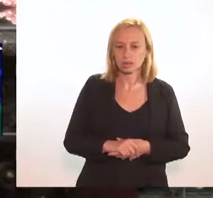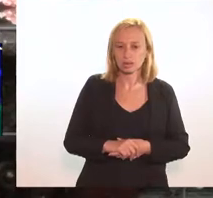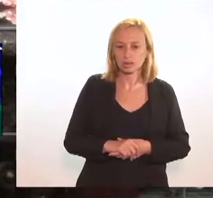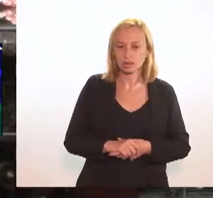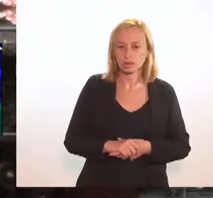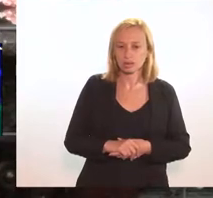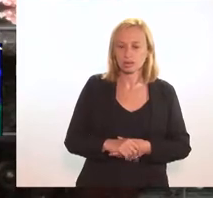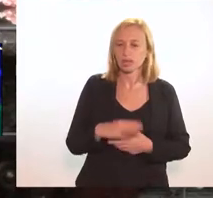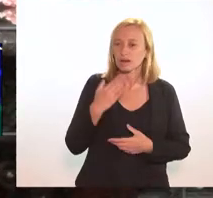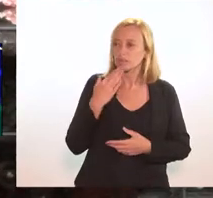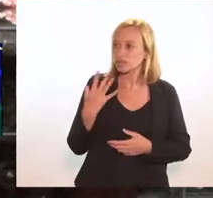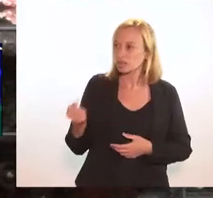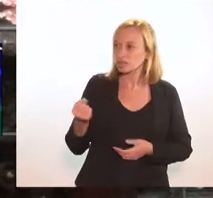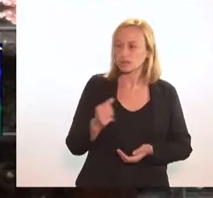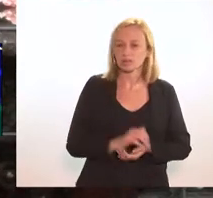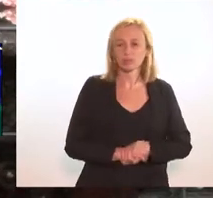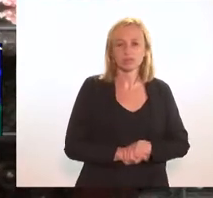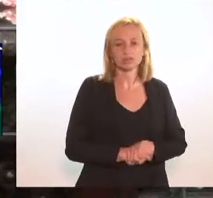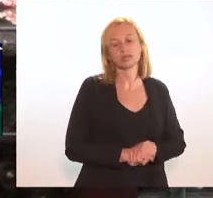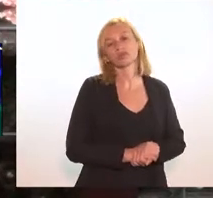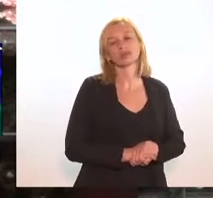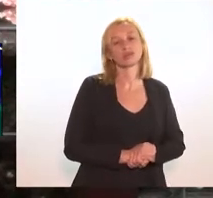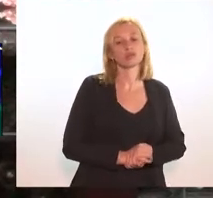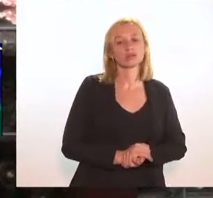Presidência, defere pedido de Vossa Excelência.